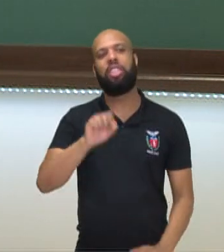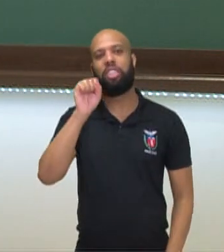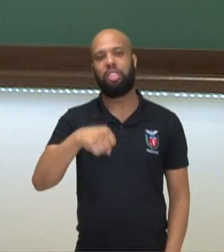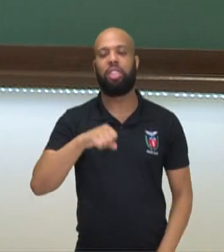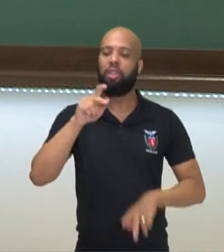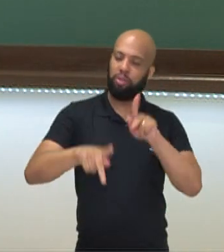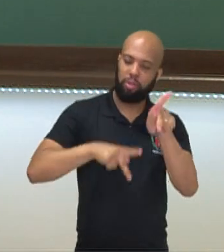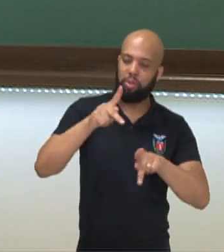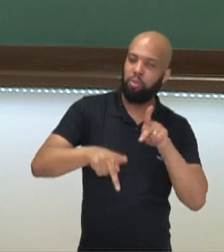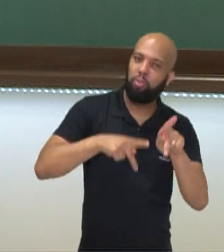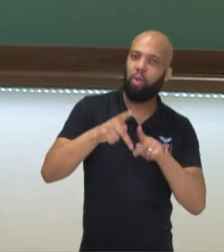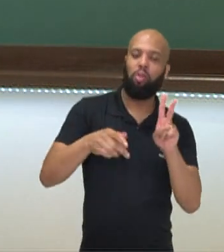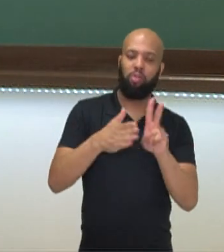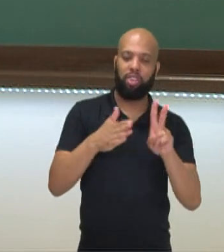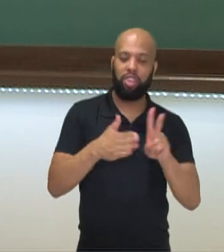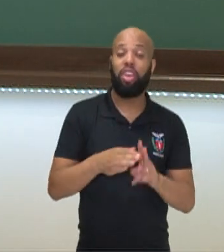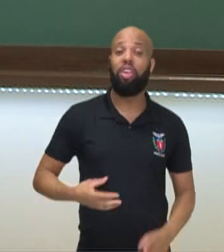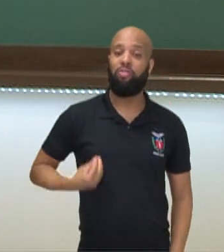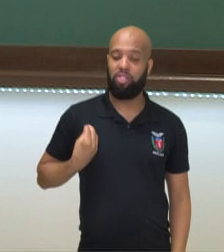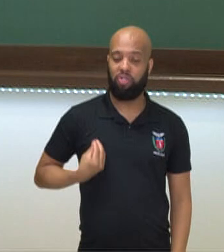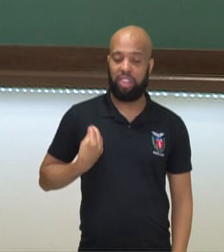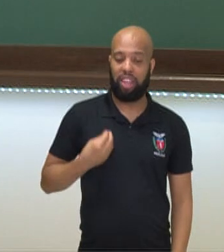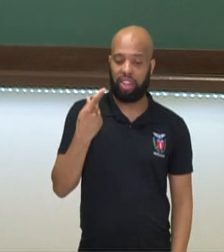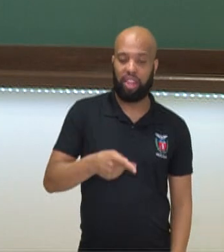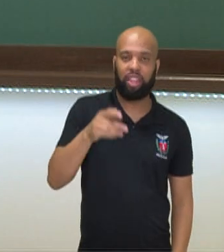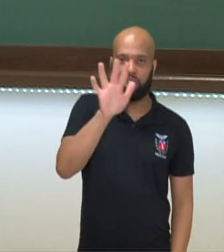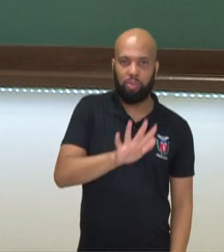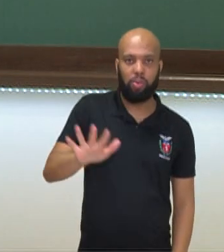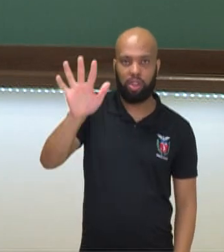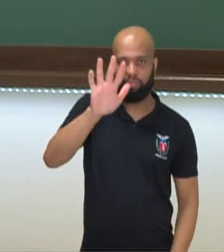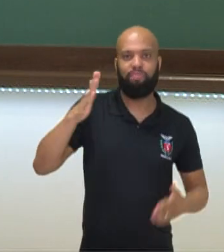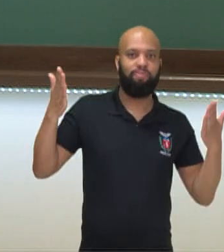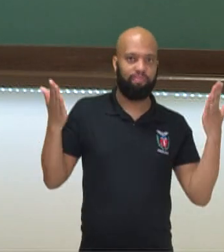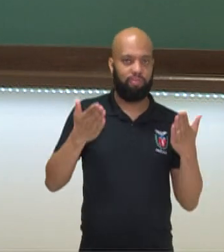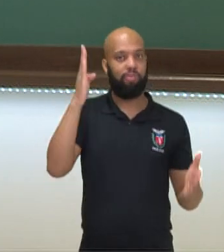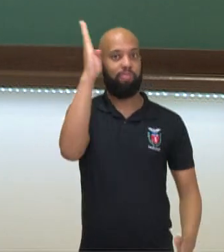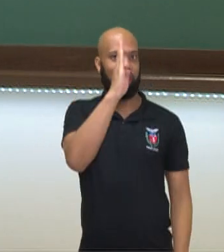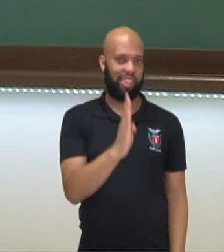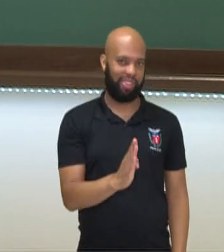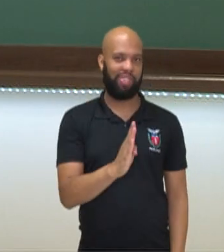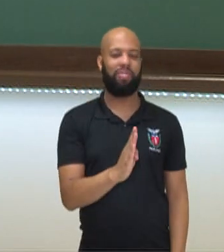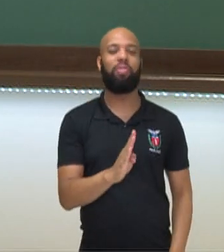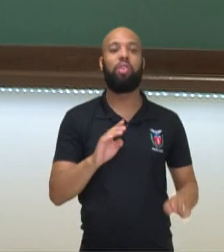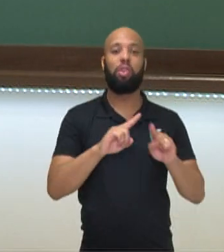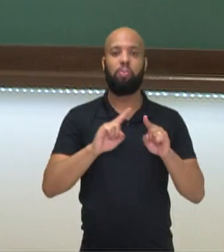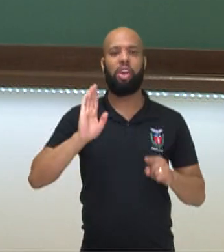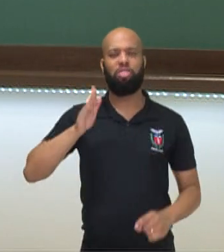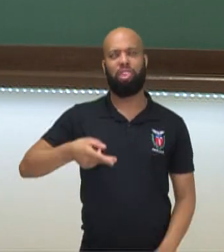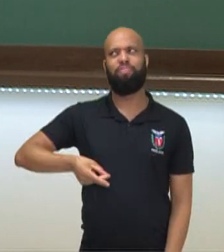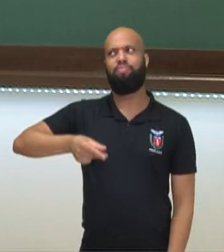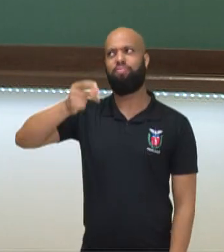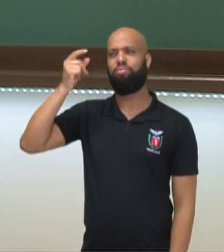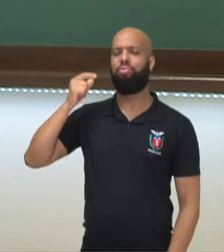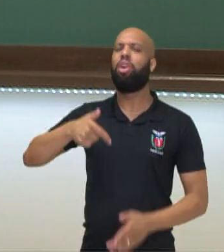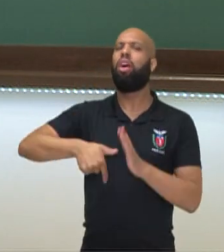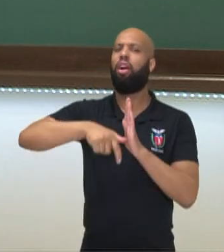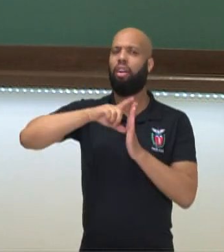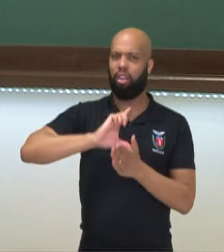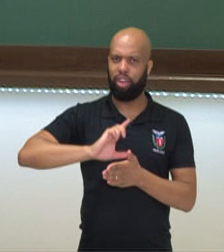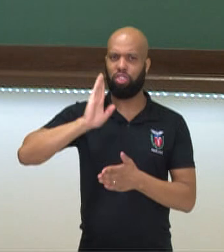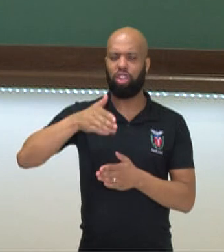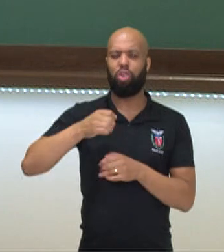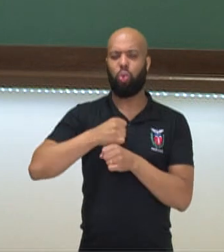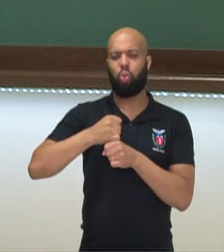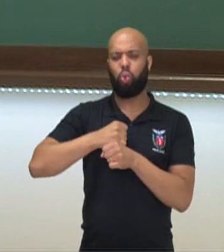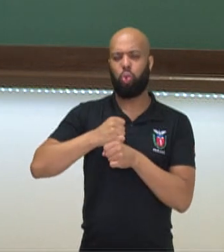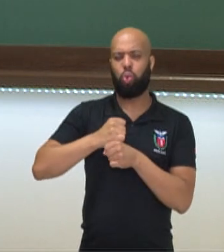os povos indígenas que habitavam o território que hoje conhecemos como Brasil desde muitos anos, milhares de